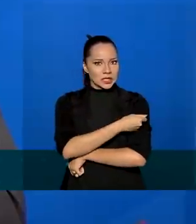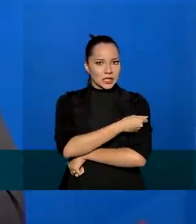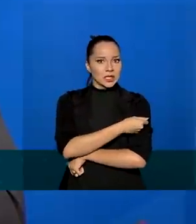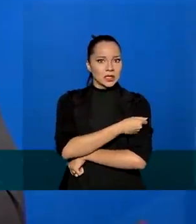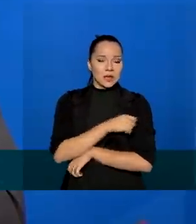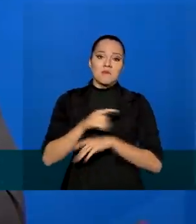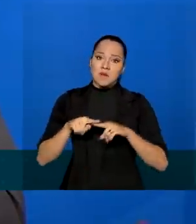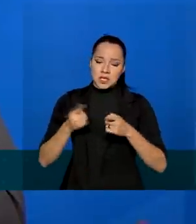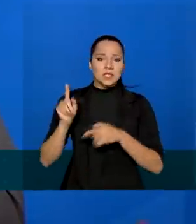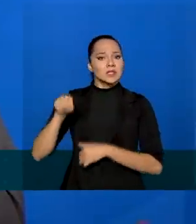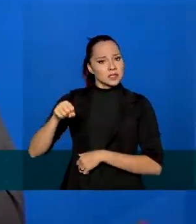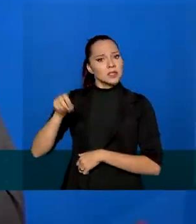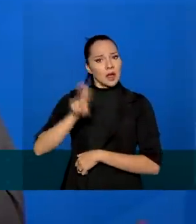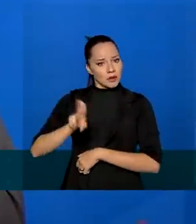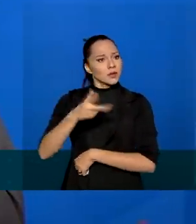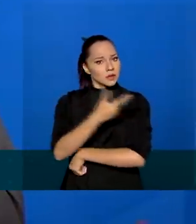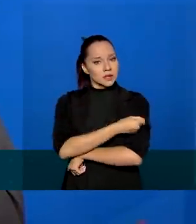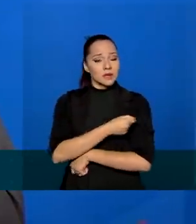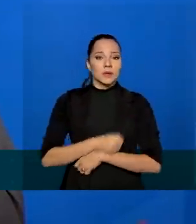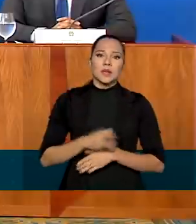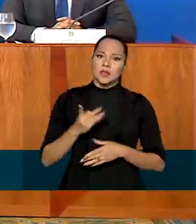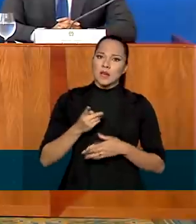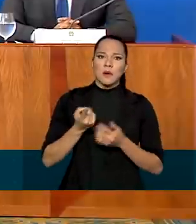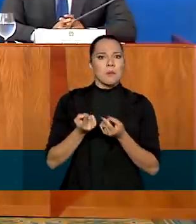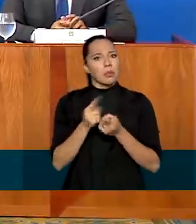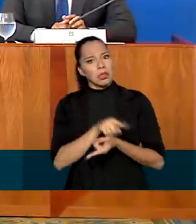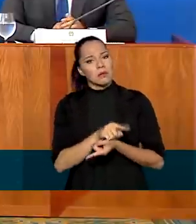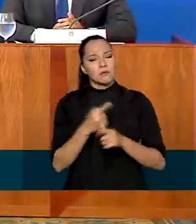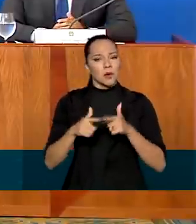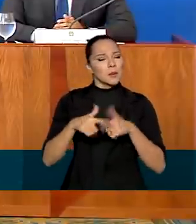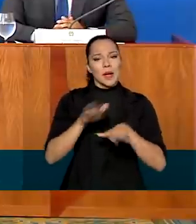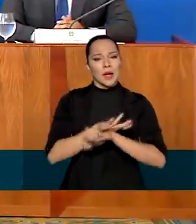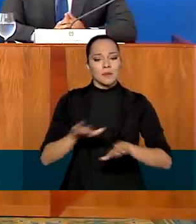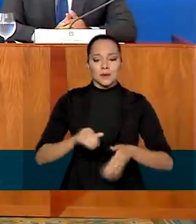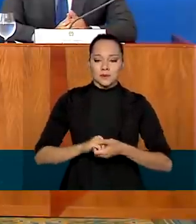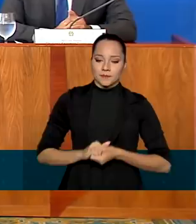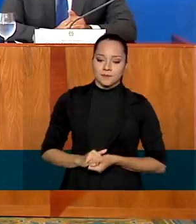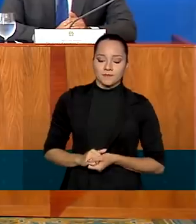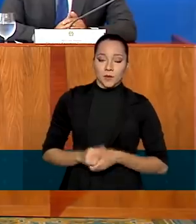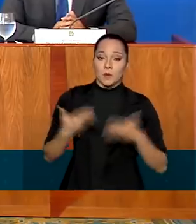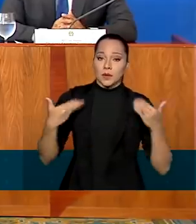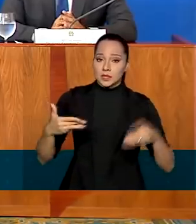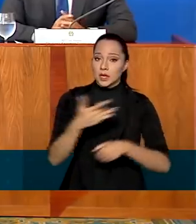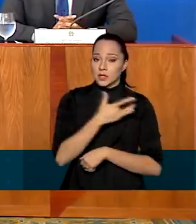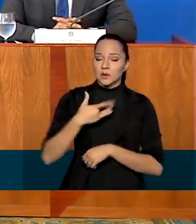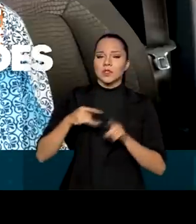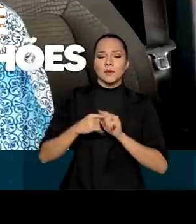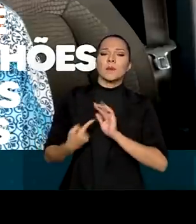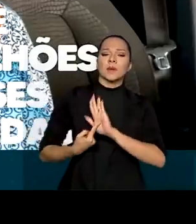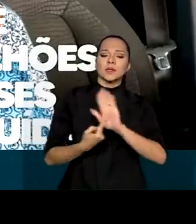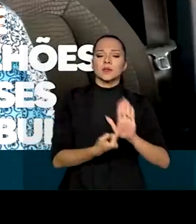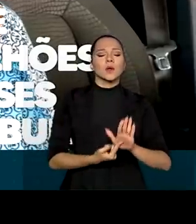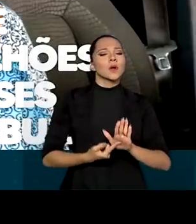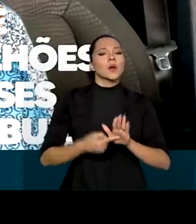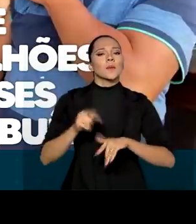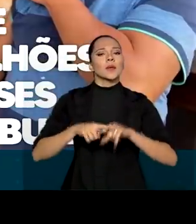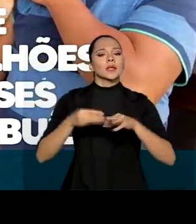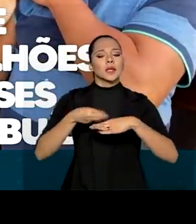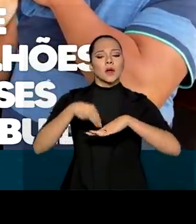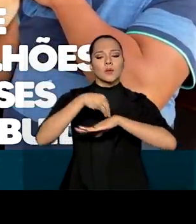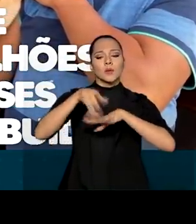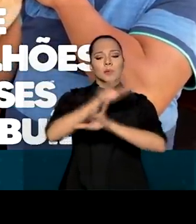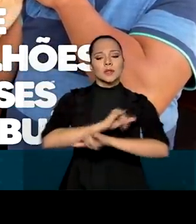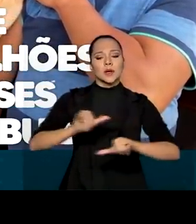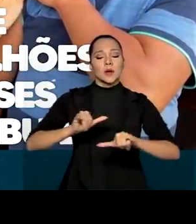quando estão Ministro Vamos acabar com essa distorção o Ministério da Saúde ainda apresentou à imprensa material publicitário para o